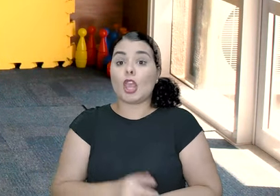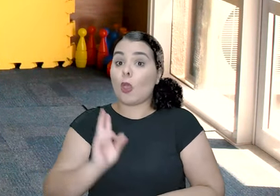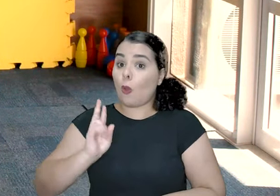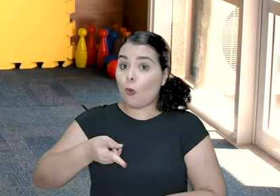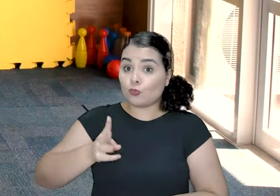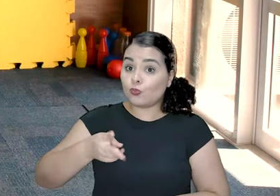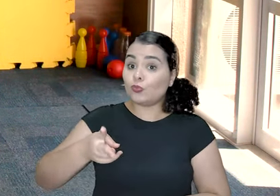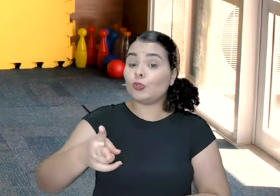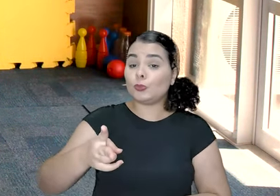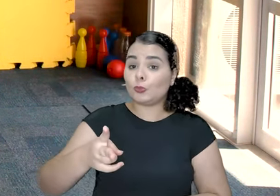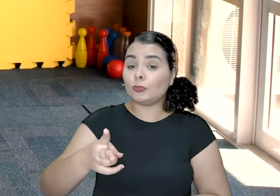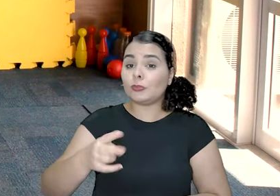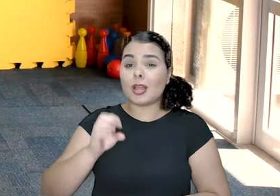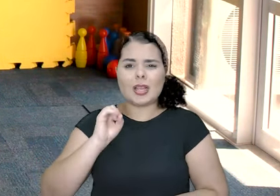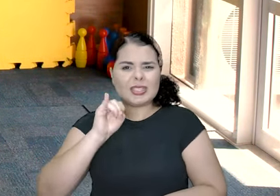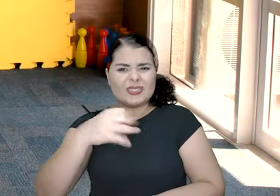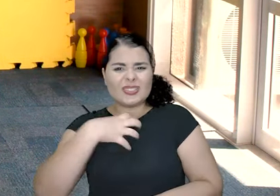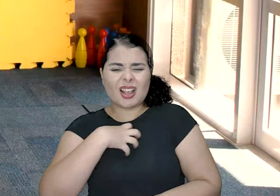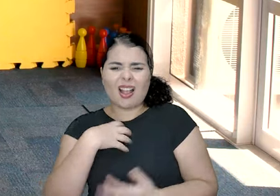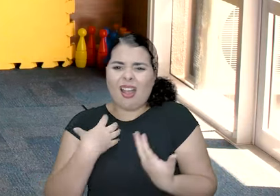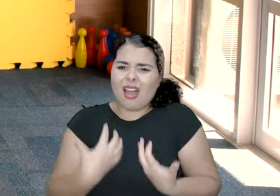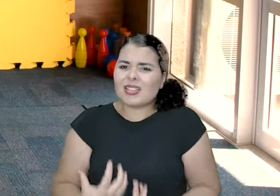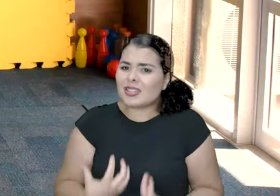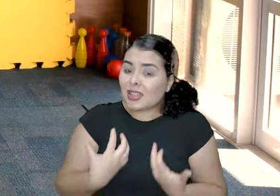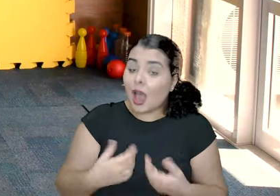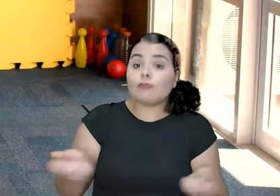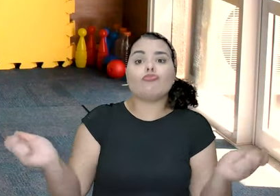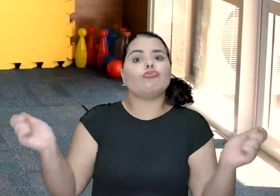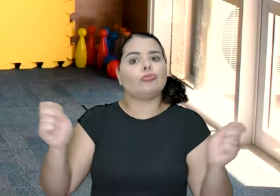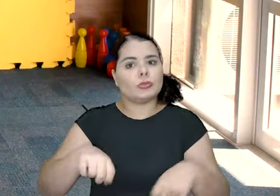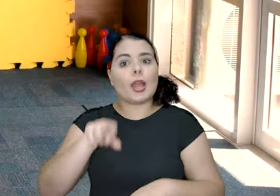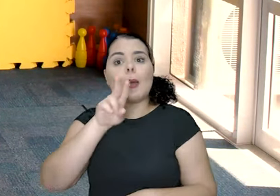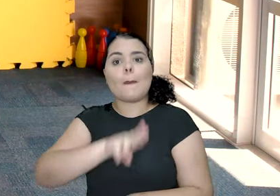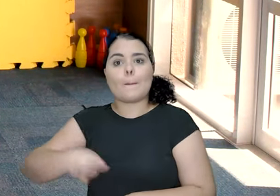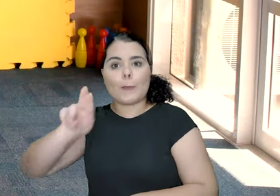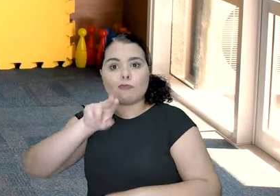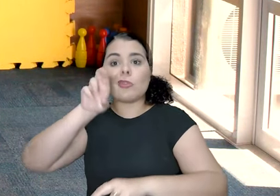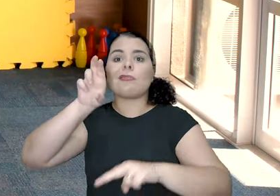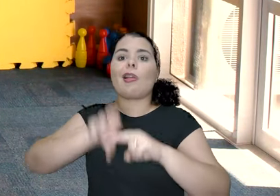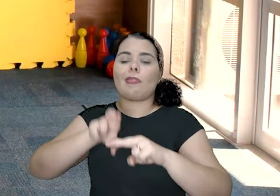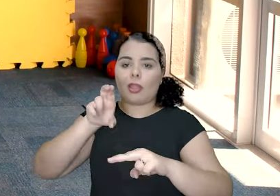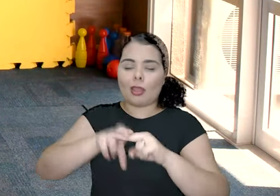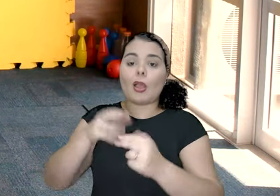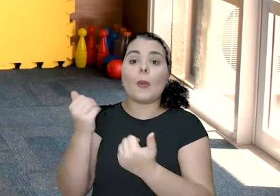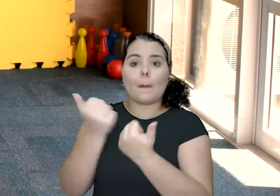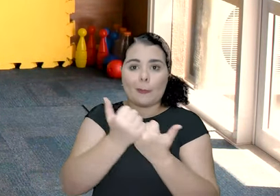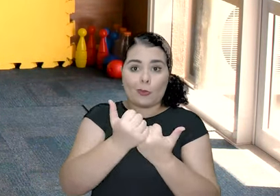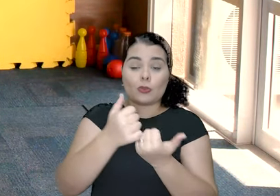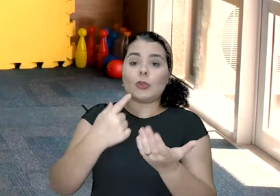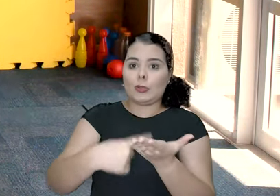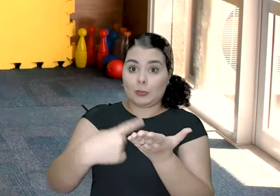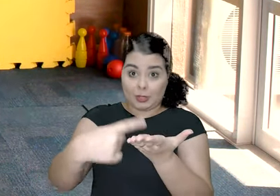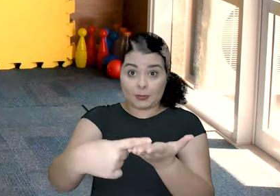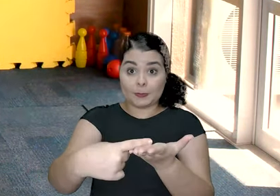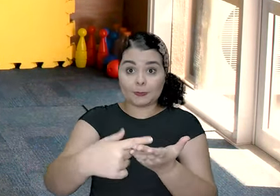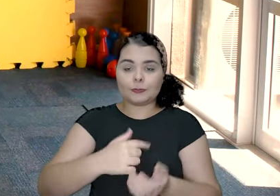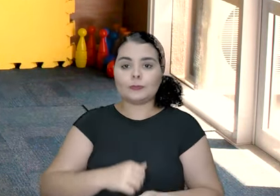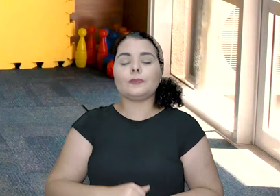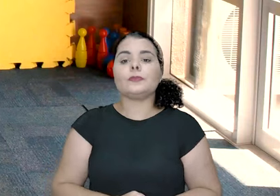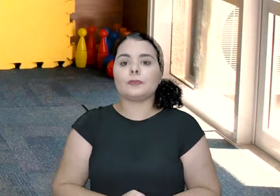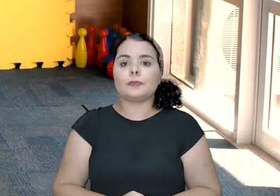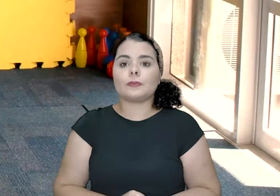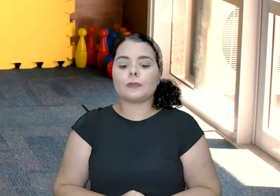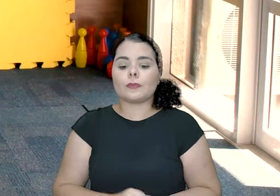Continua. Se você cansar, pode usar a cadeira como apoio. Combinado?